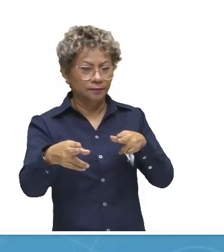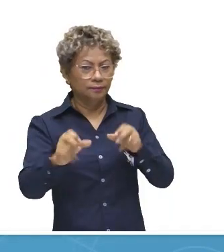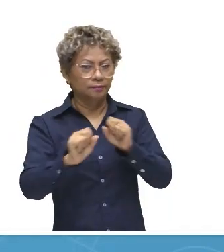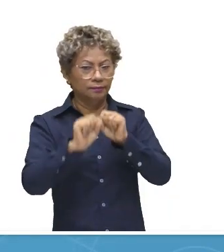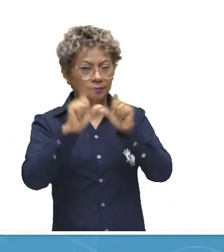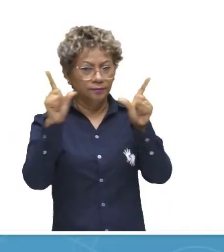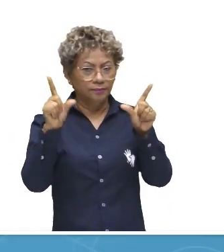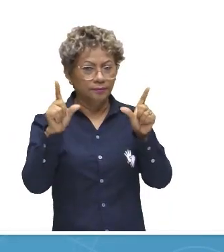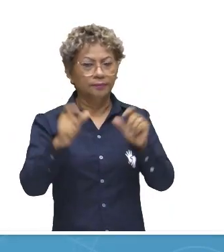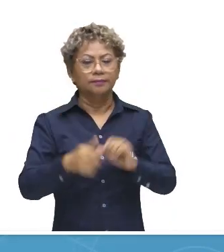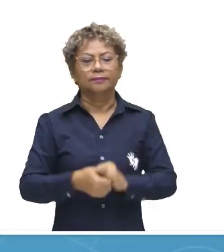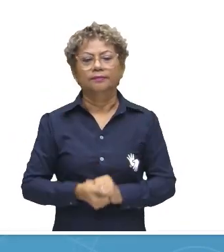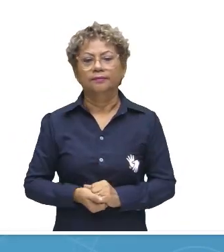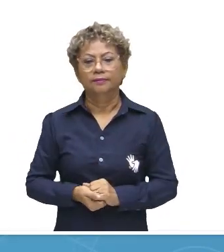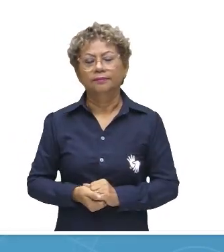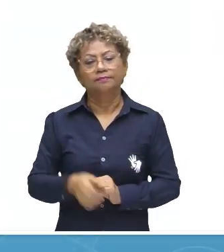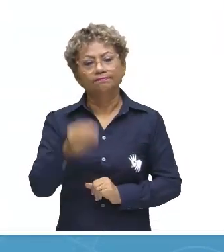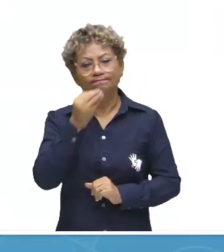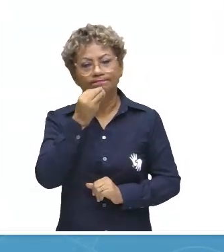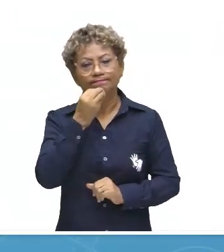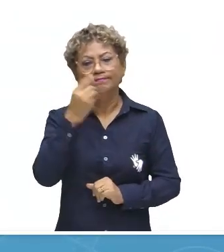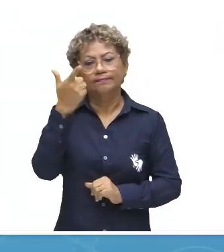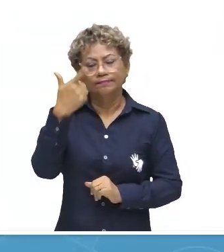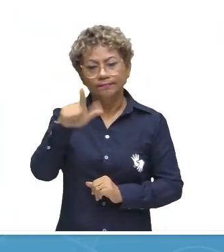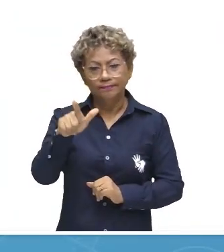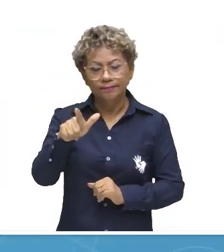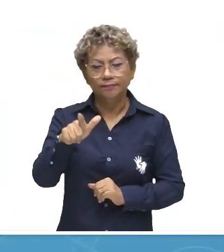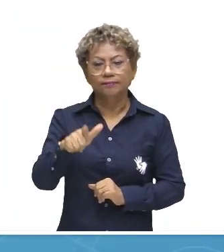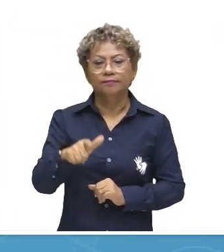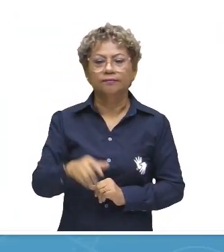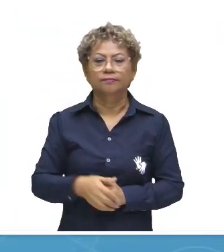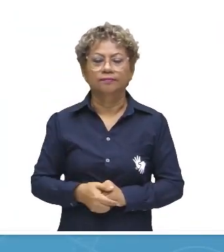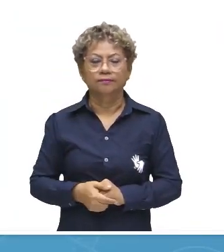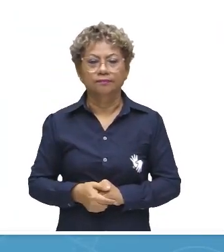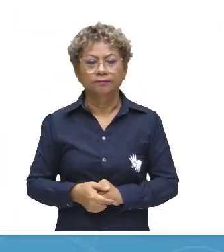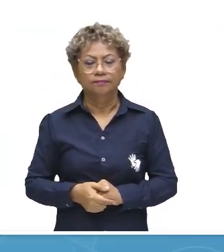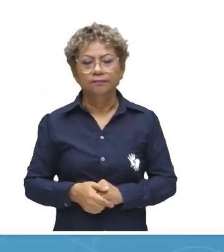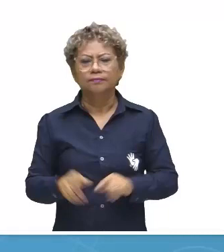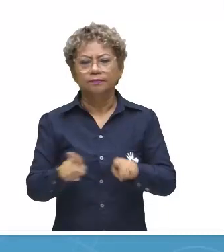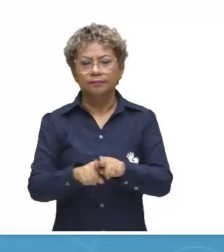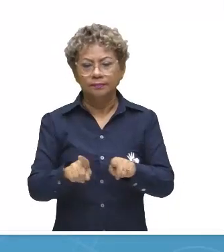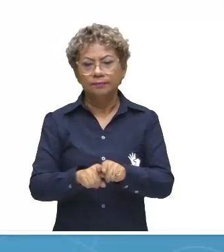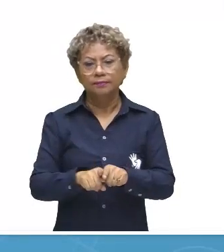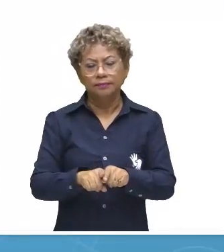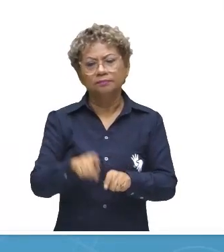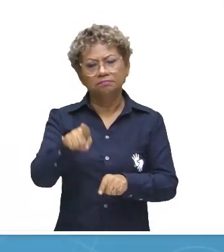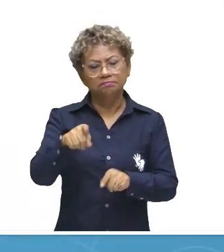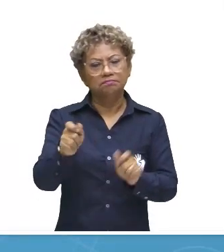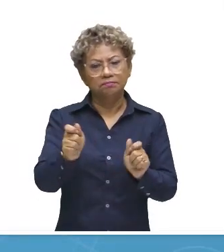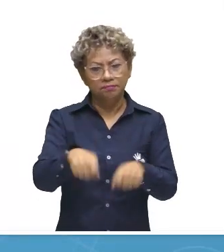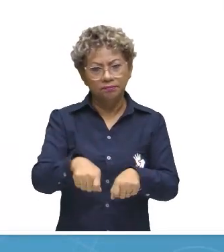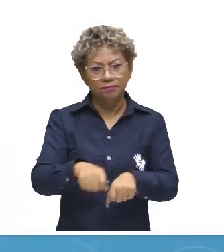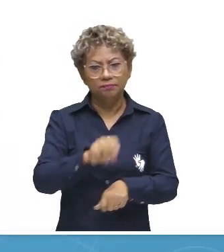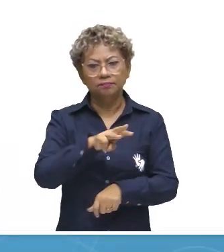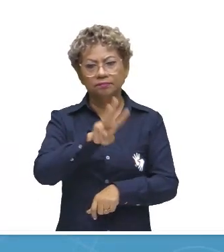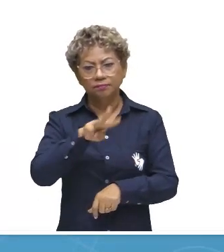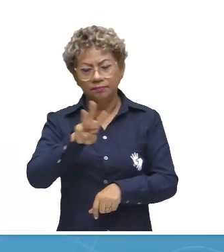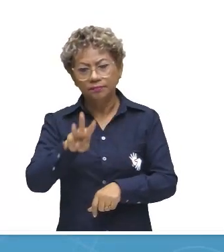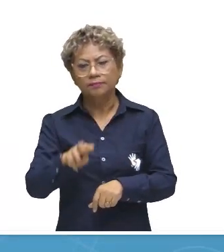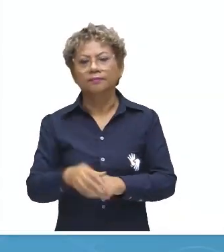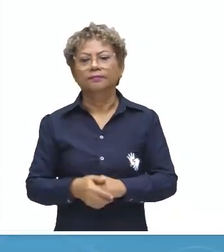você poderá ter a oportunidade de revê-la mais tarde e também poderá acessá-la pelos nossos portais educativos, Saber